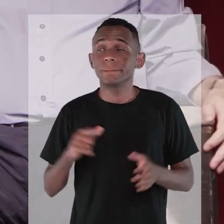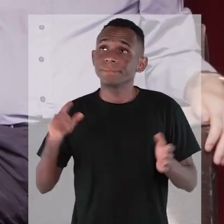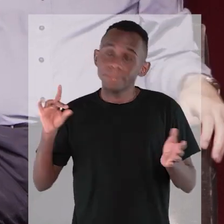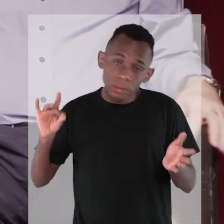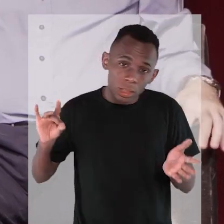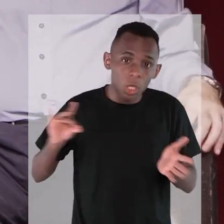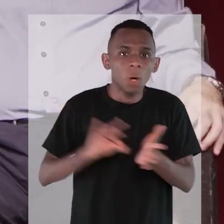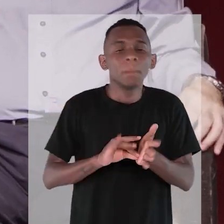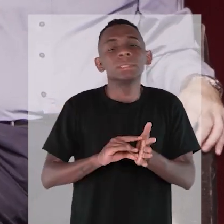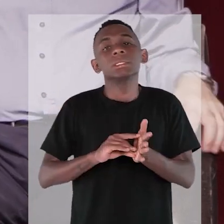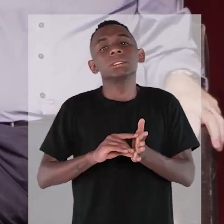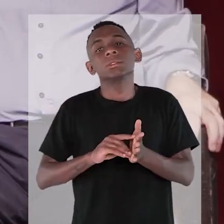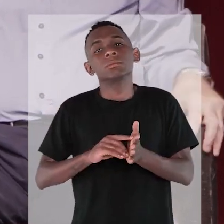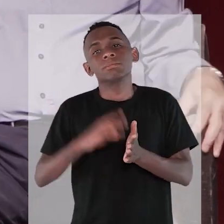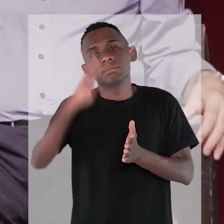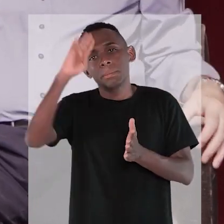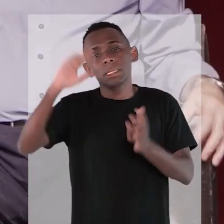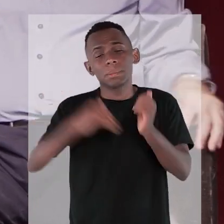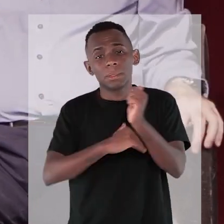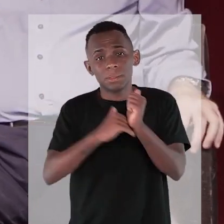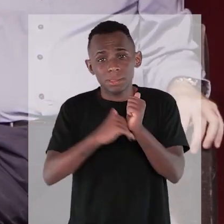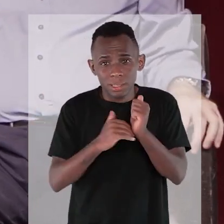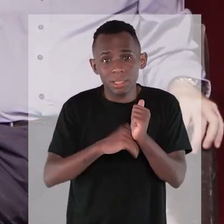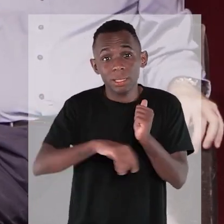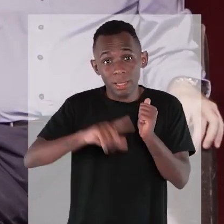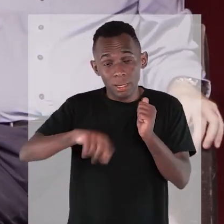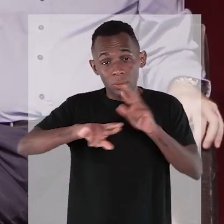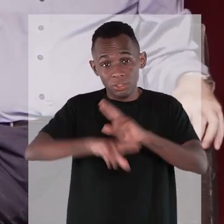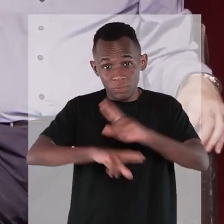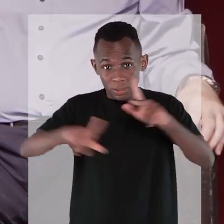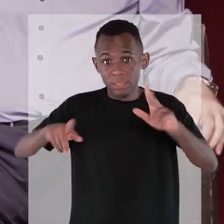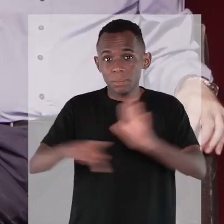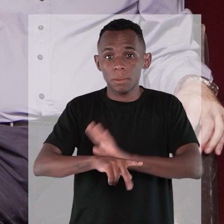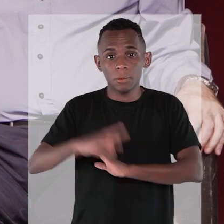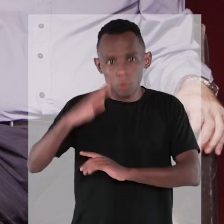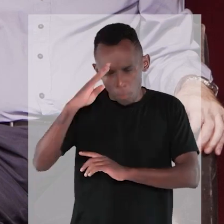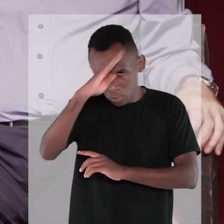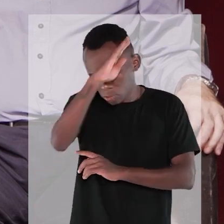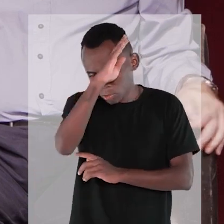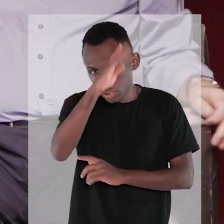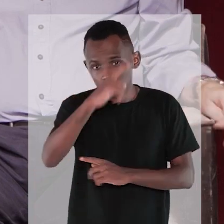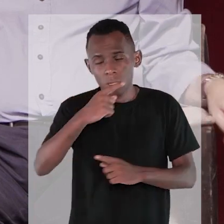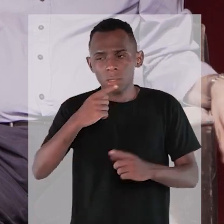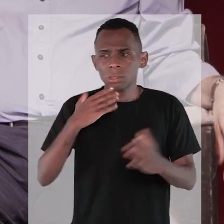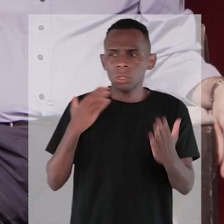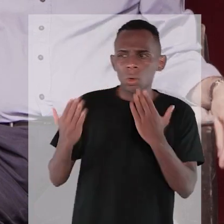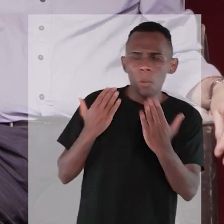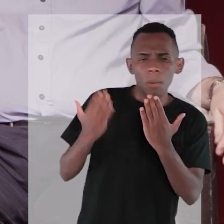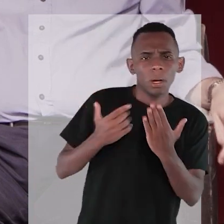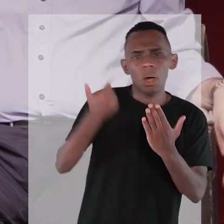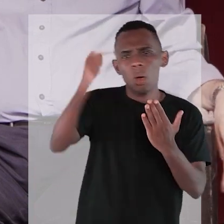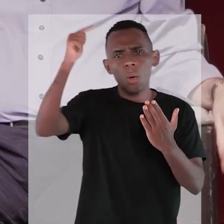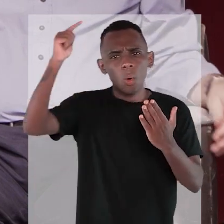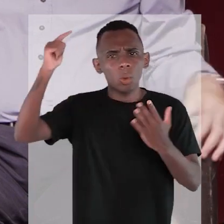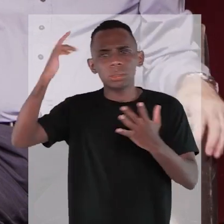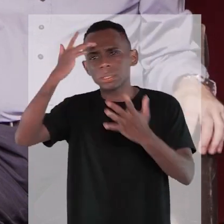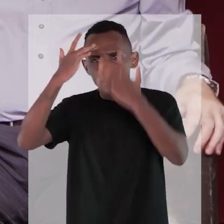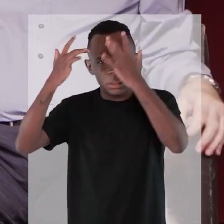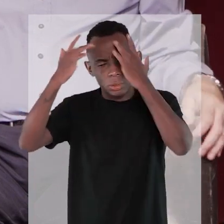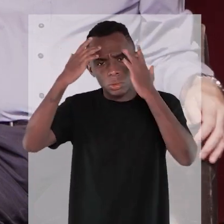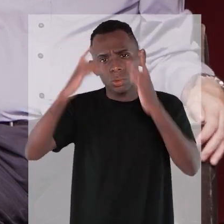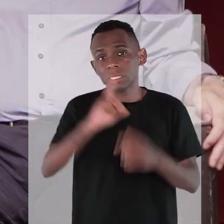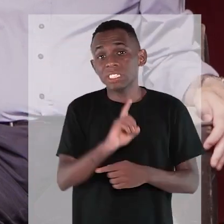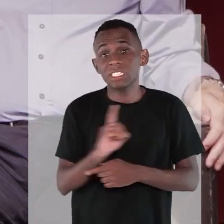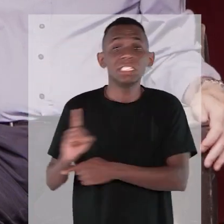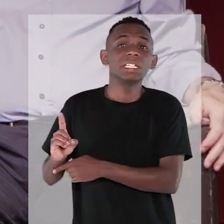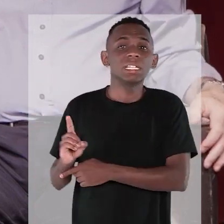é um grande mistério. Eu acho que isso é uma diferença do Bolsonaro. A gente tende a comparar o Bolsonaro a outras figuras de extrema-direita no